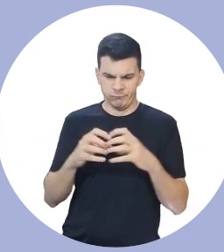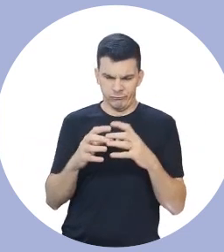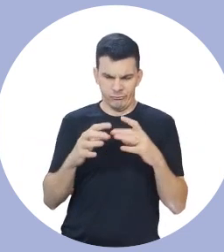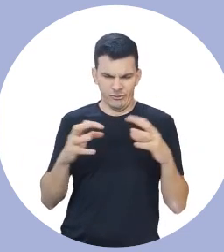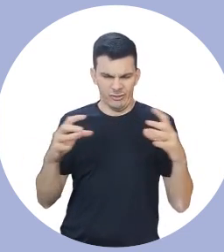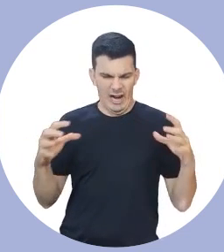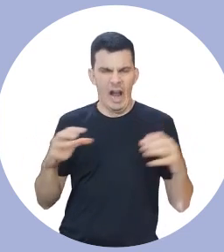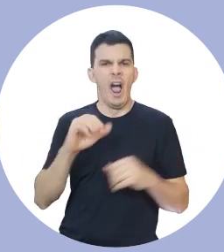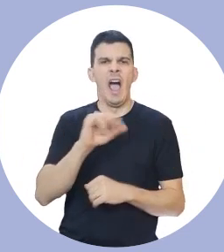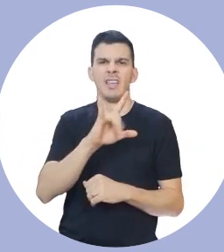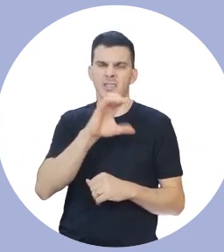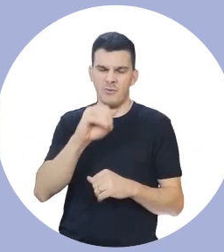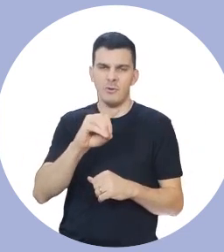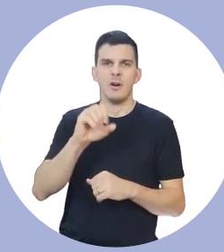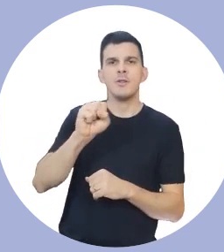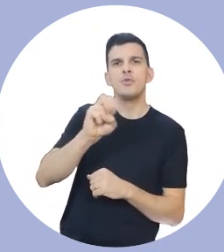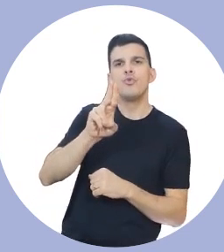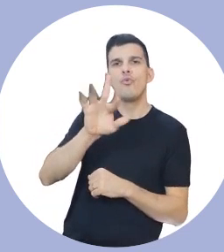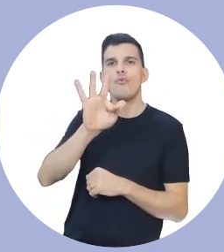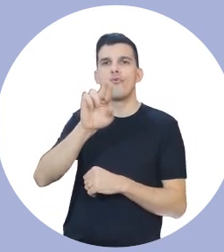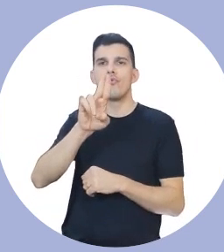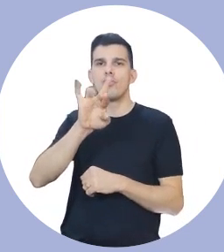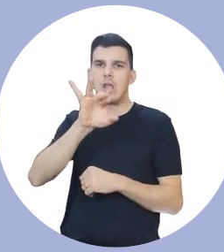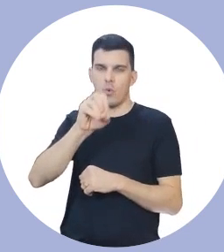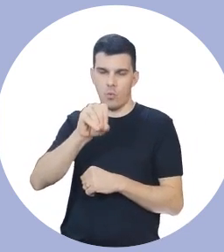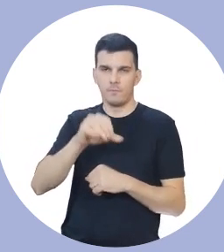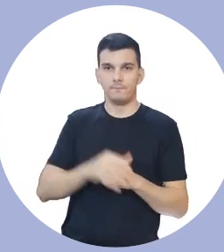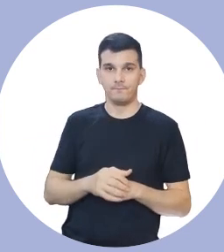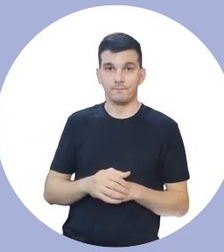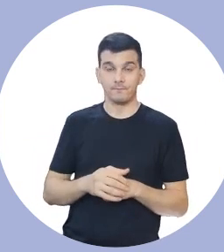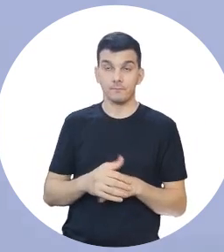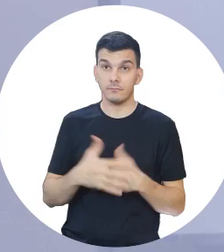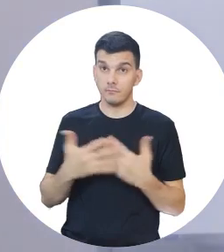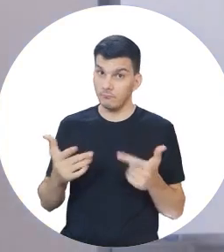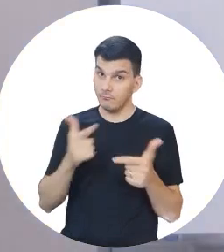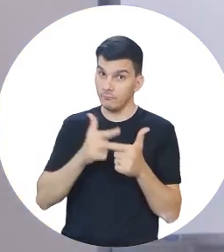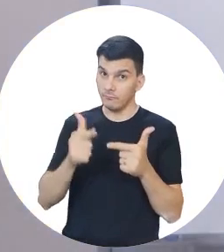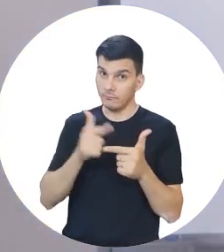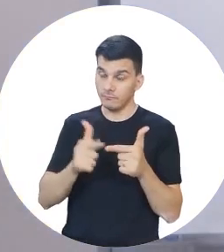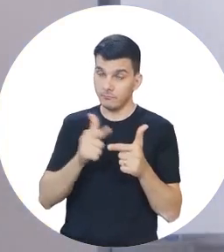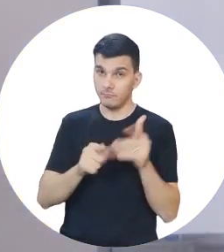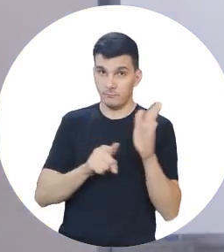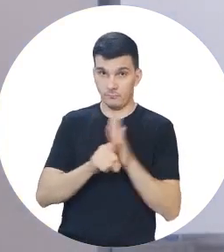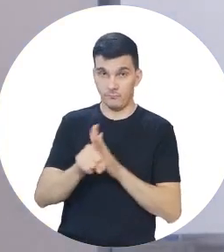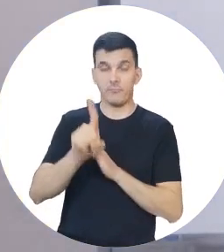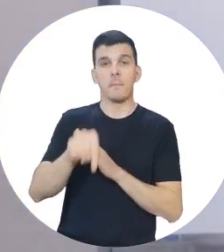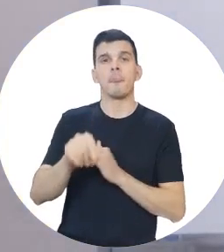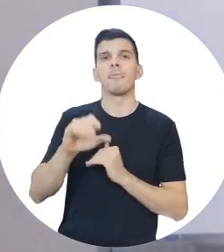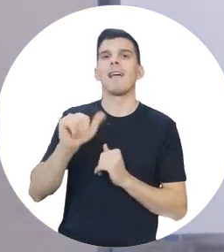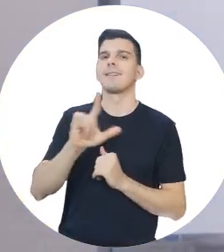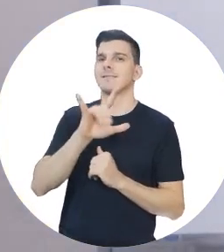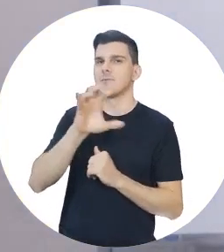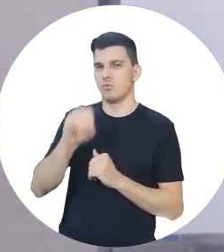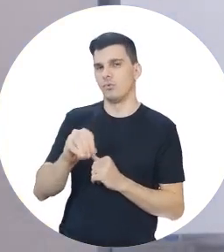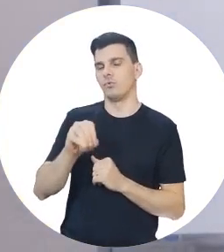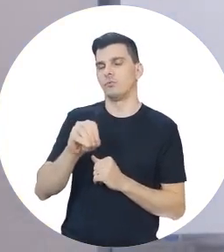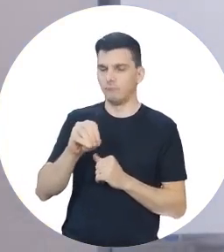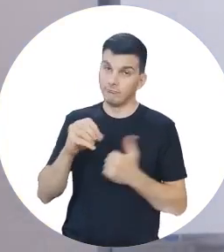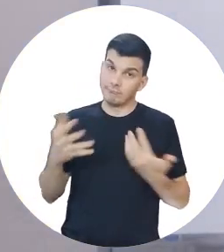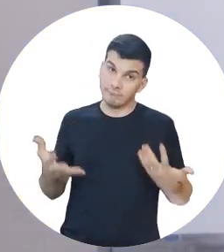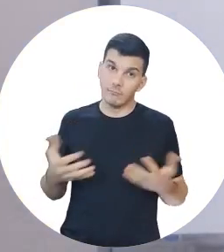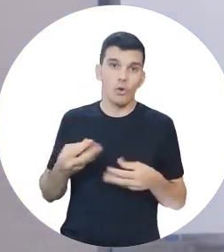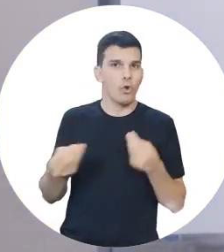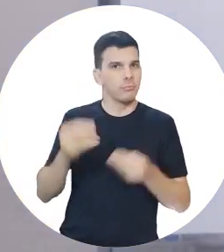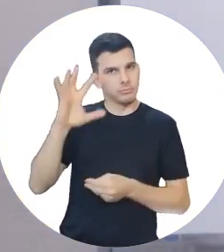problema é a formação do ácido sulfúrico, do H2SO4. O grande problema dessa questão, pessoal, é a formação do